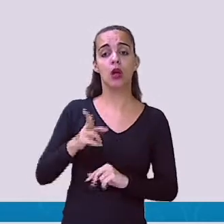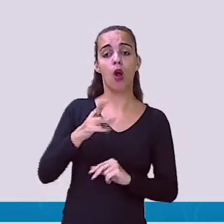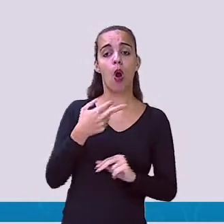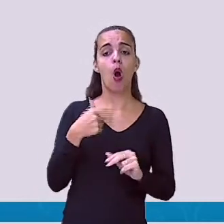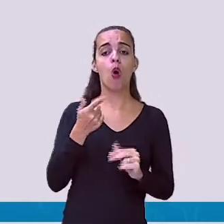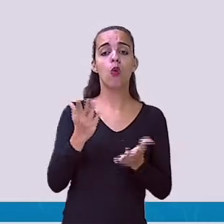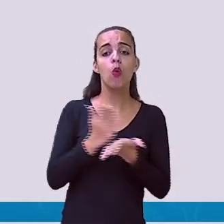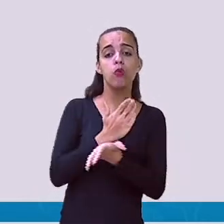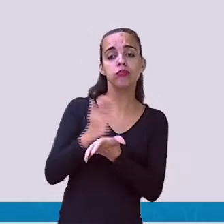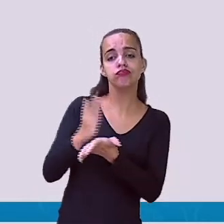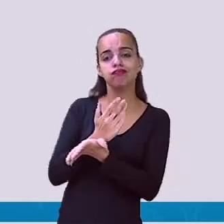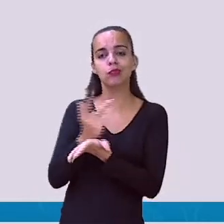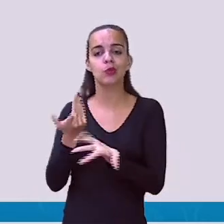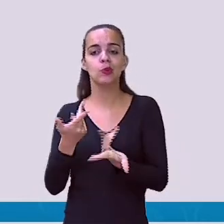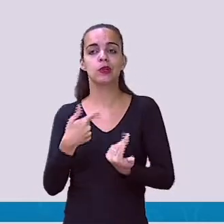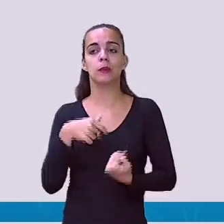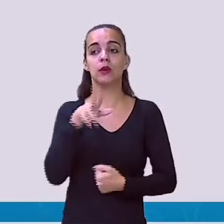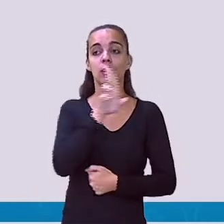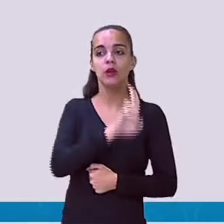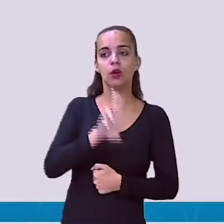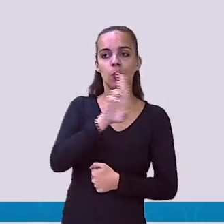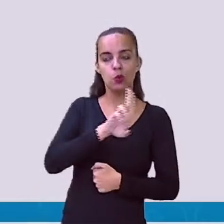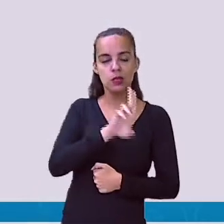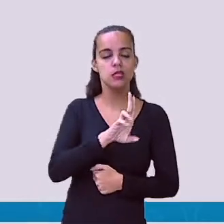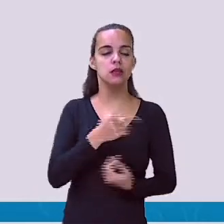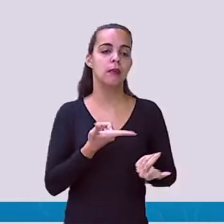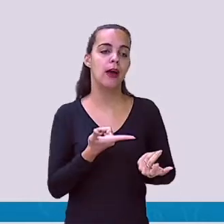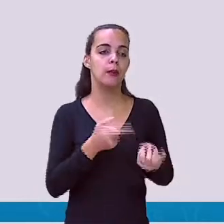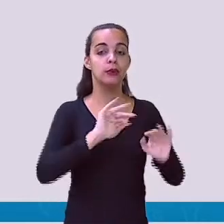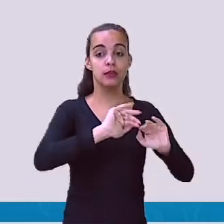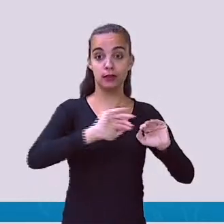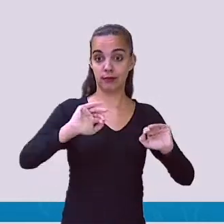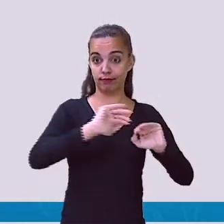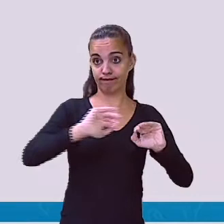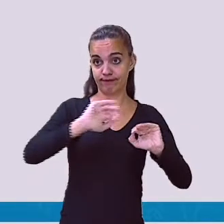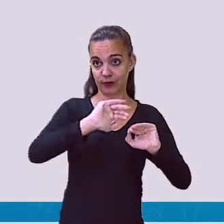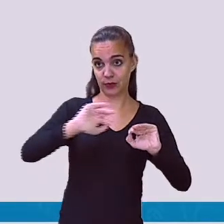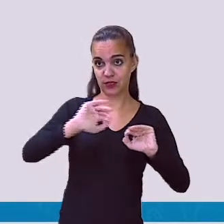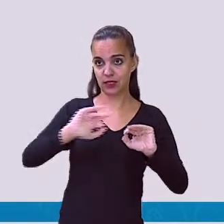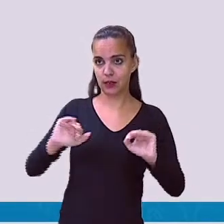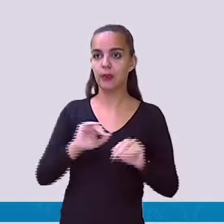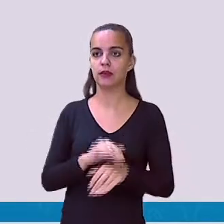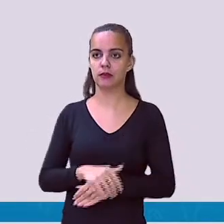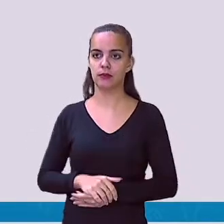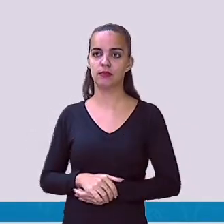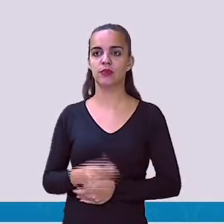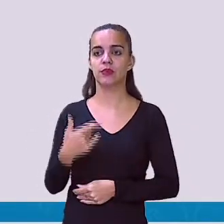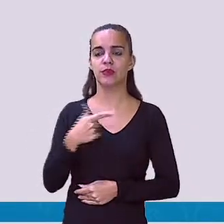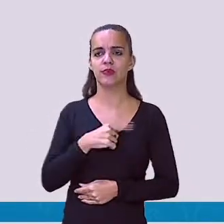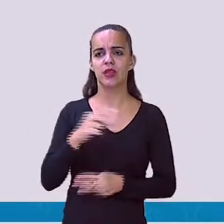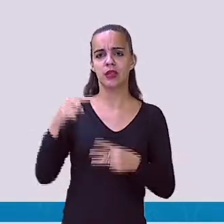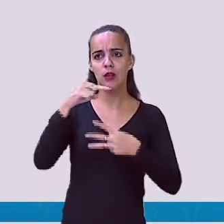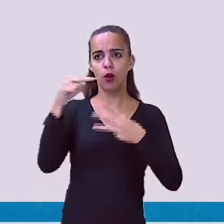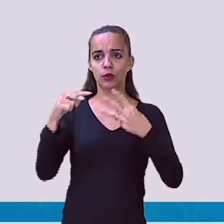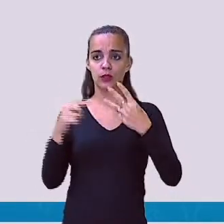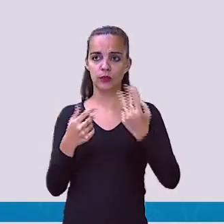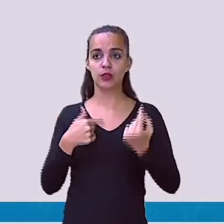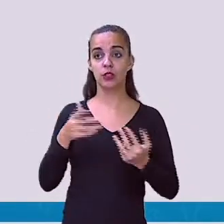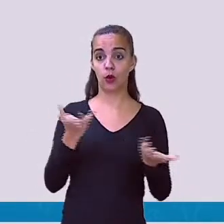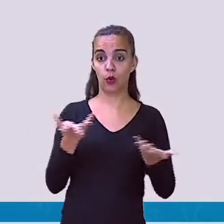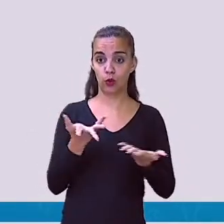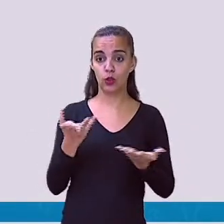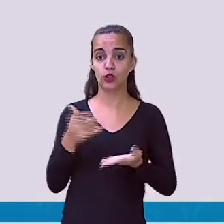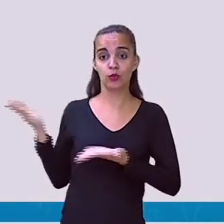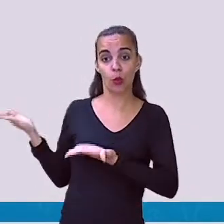de alguns recursos para separar misturas. E alguns desses recursos nós